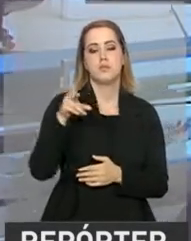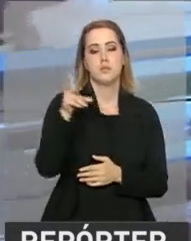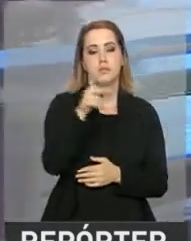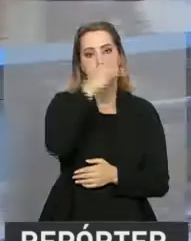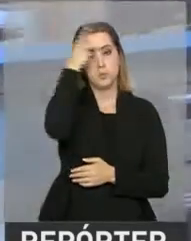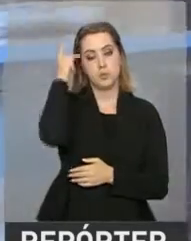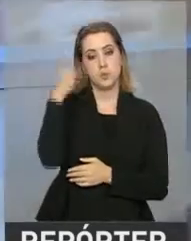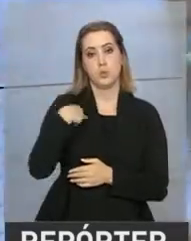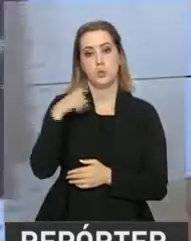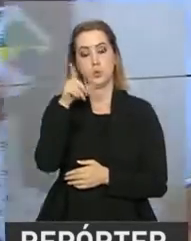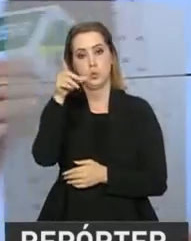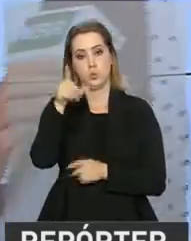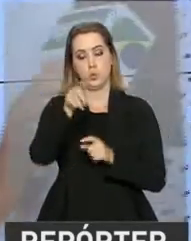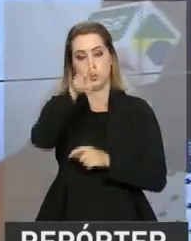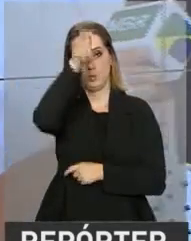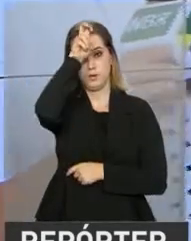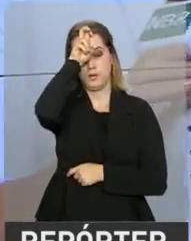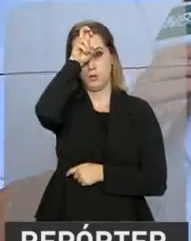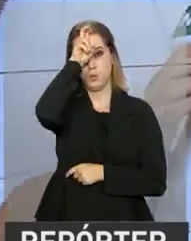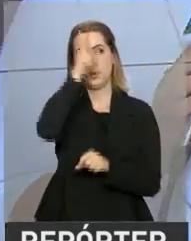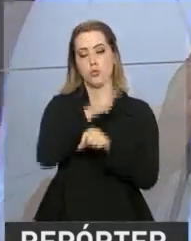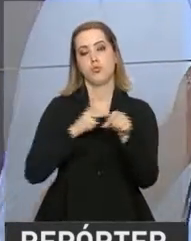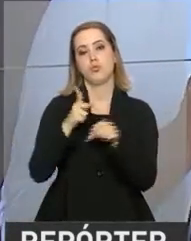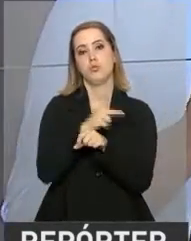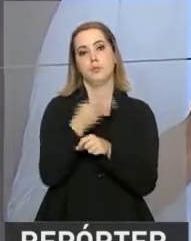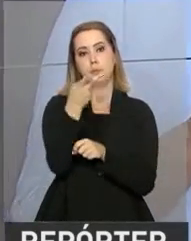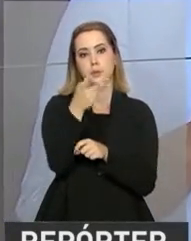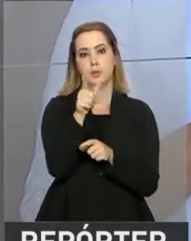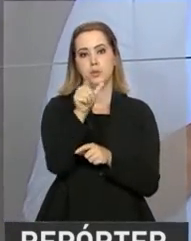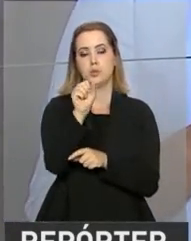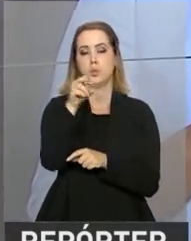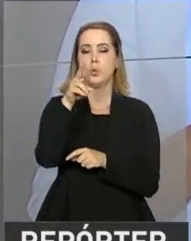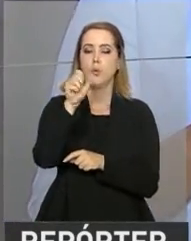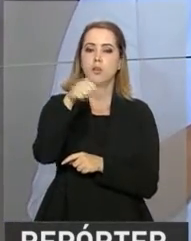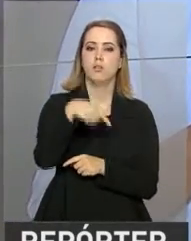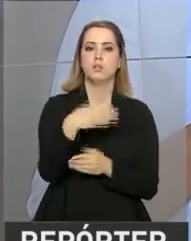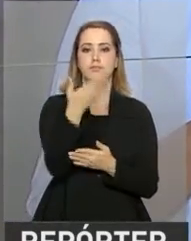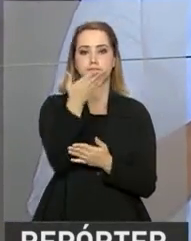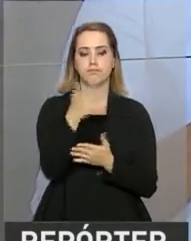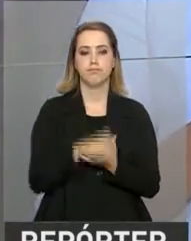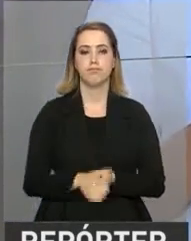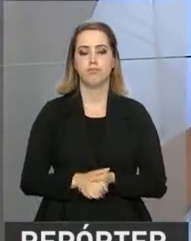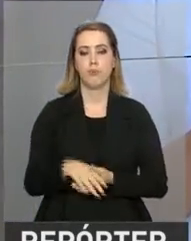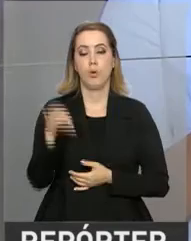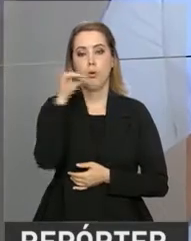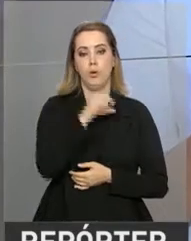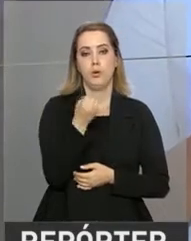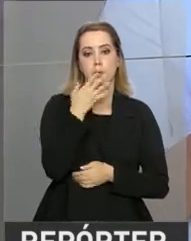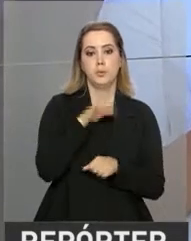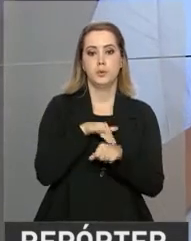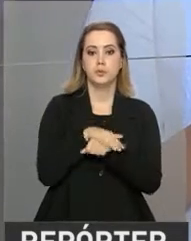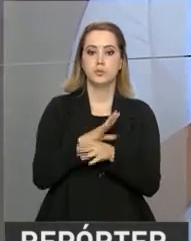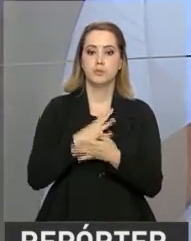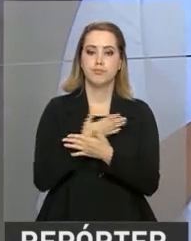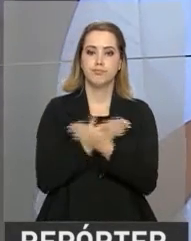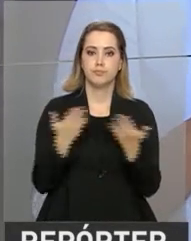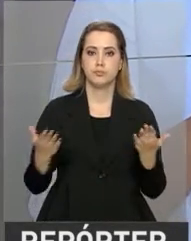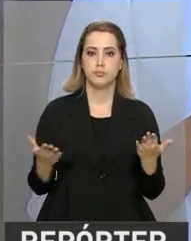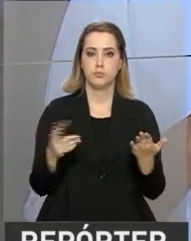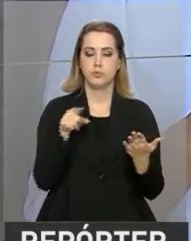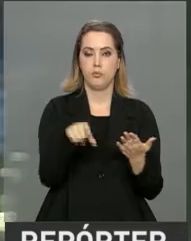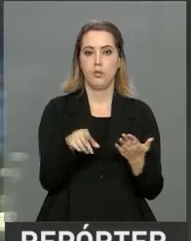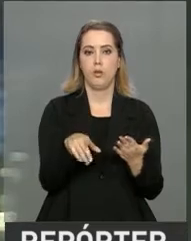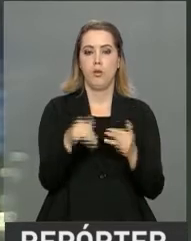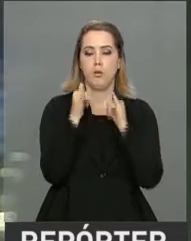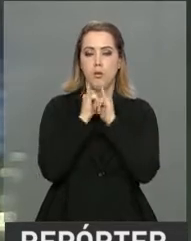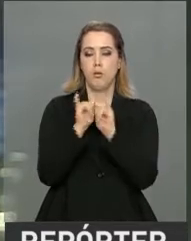E a repórter Luana Karen tem ao vivo para a gente as informações sobre esse assunto. Boa noite, Luana. Olá, José Luiz, boa noite a todos. Na